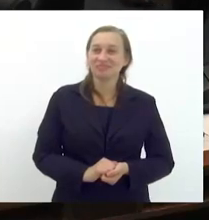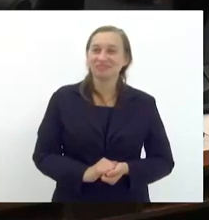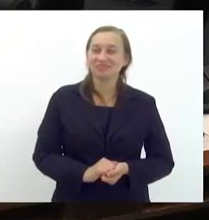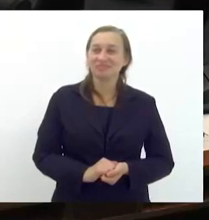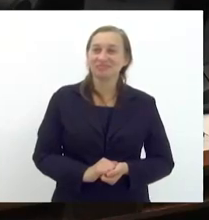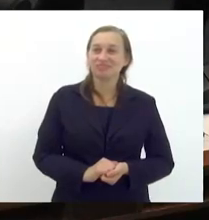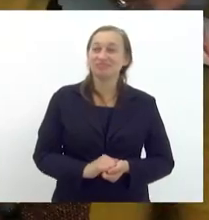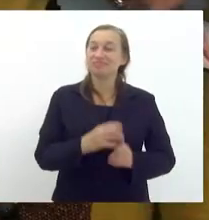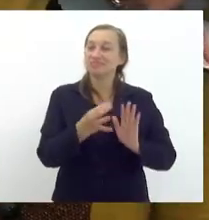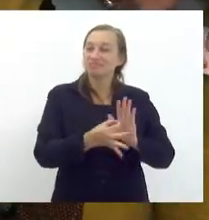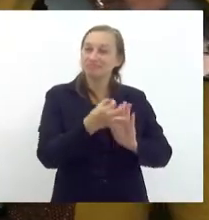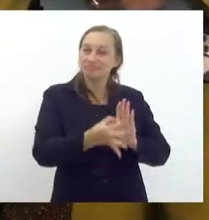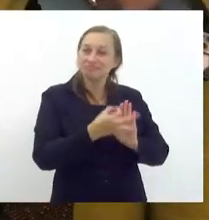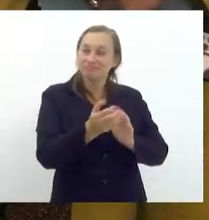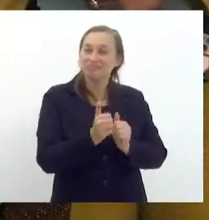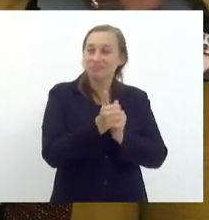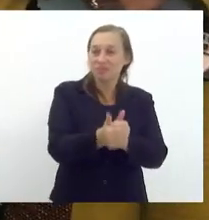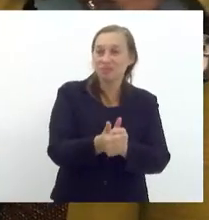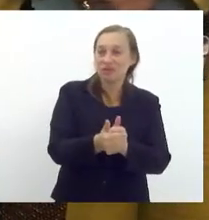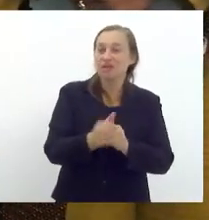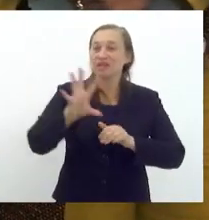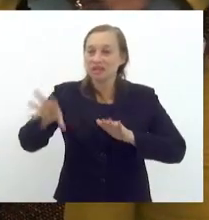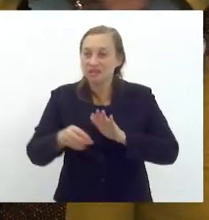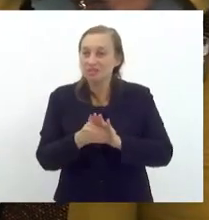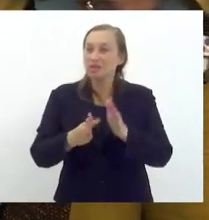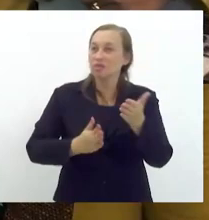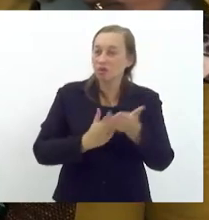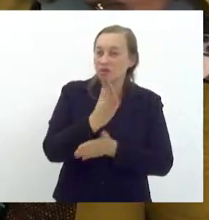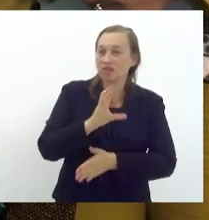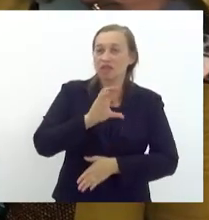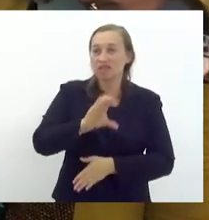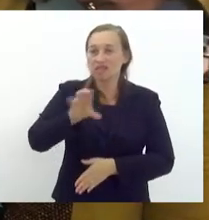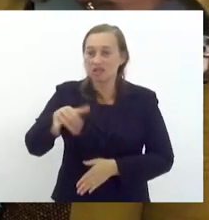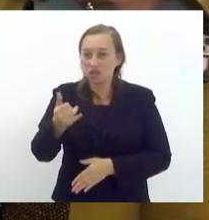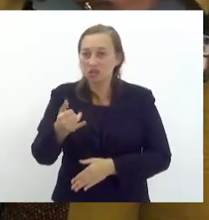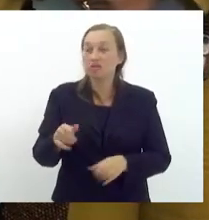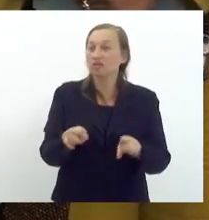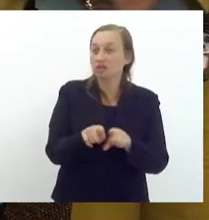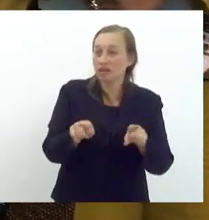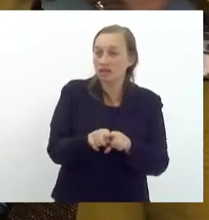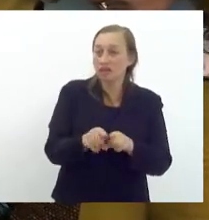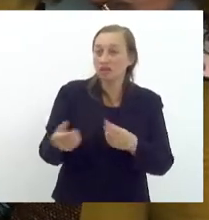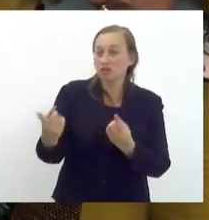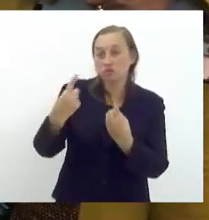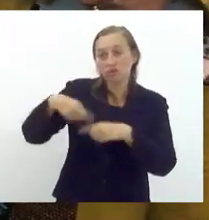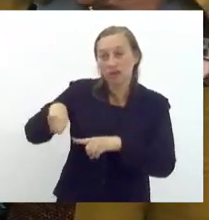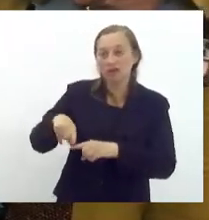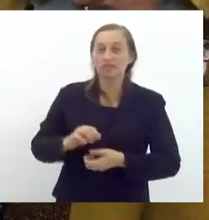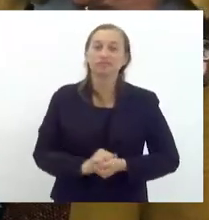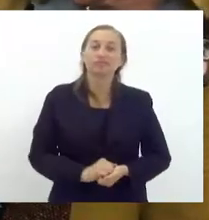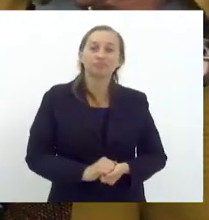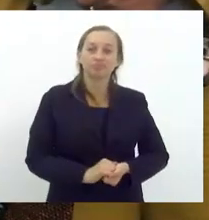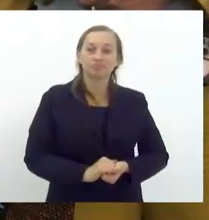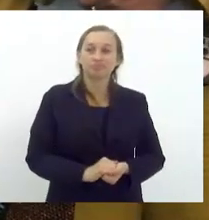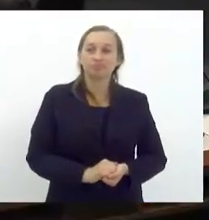parecer acompanha as emendas favoráveis da ccj e também as contrários